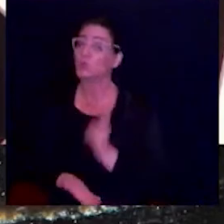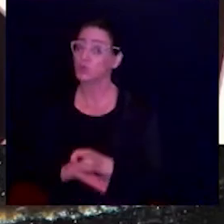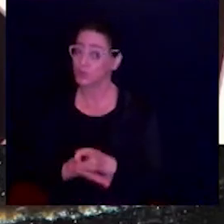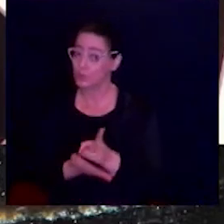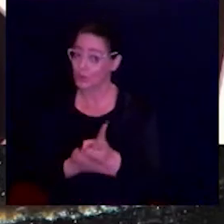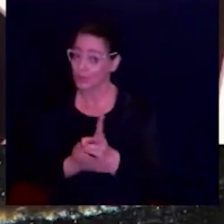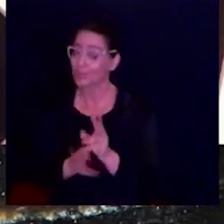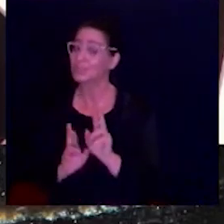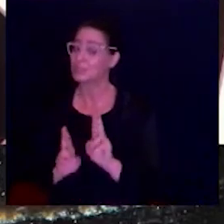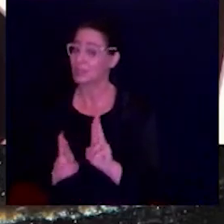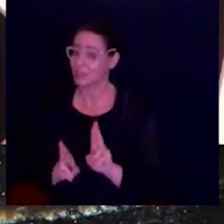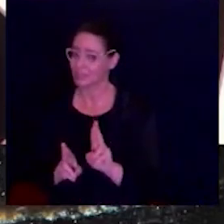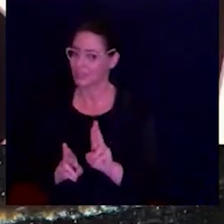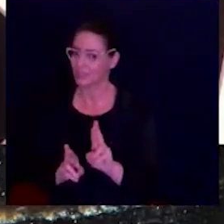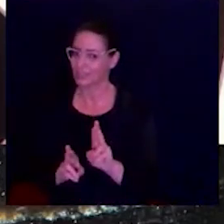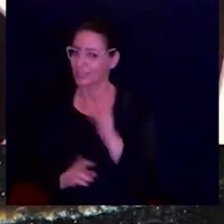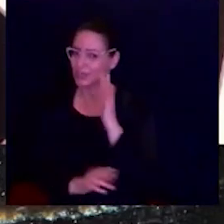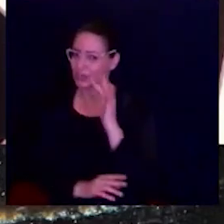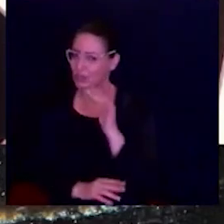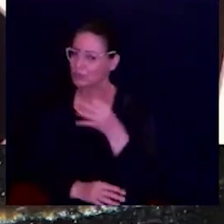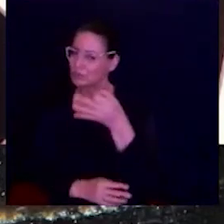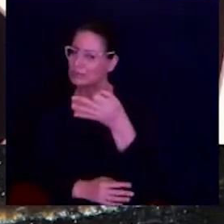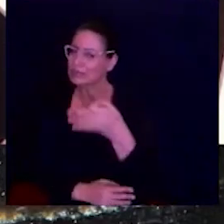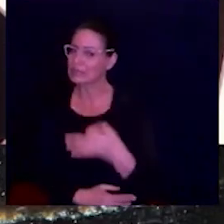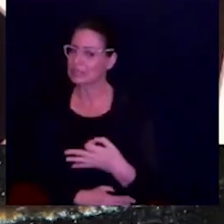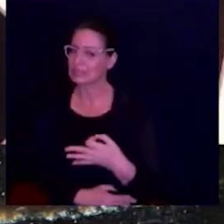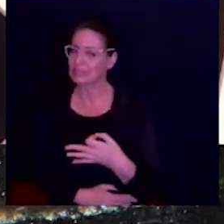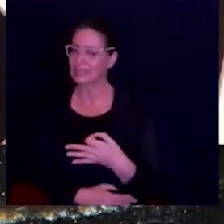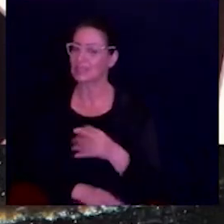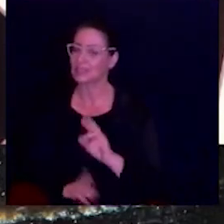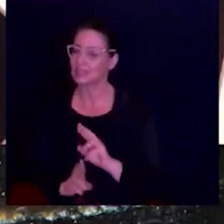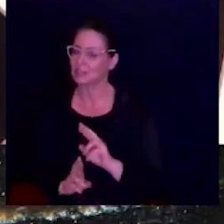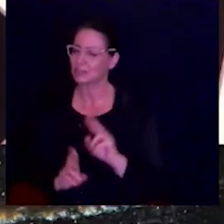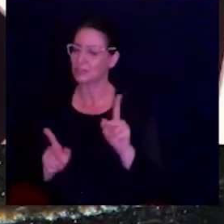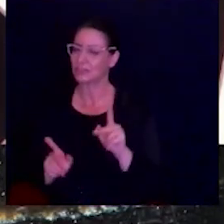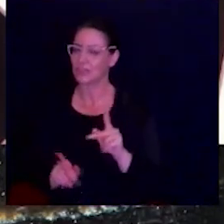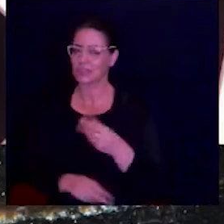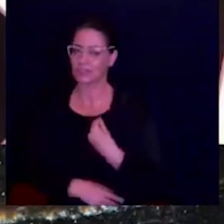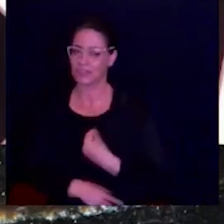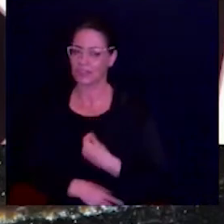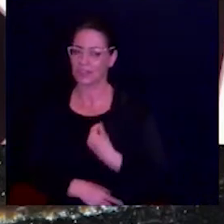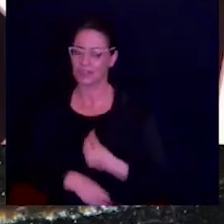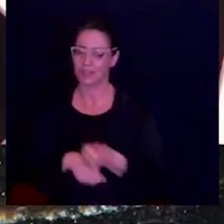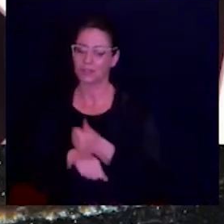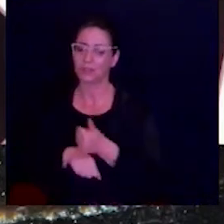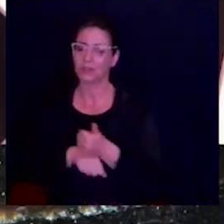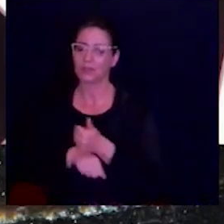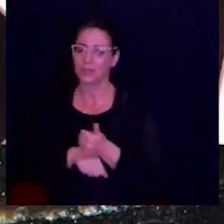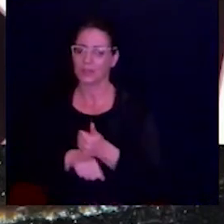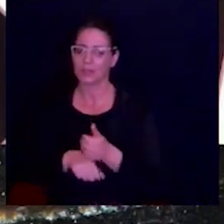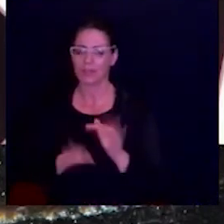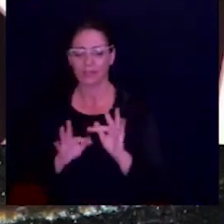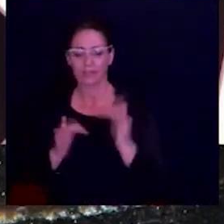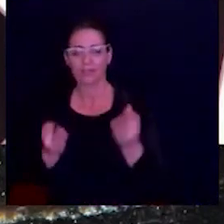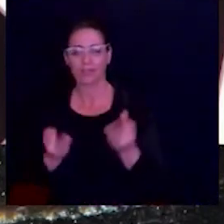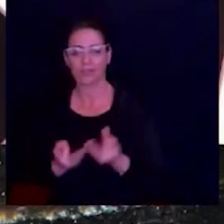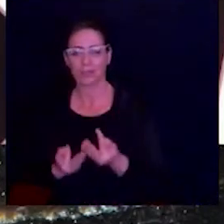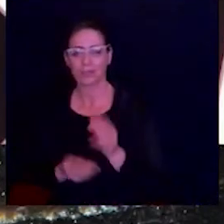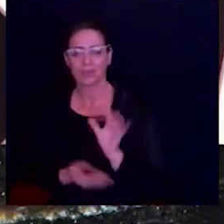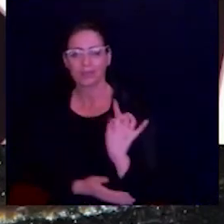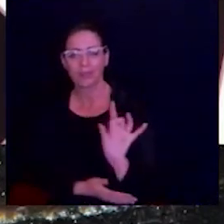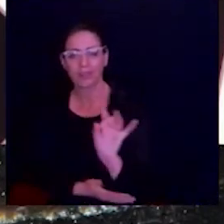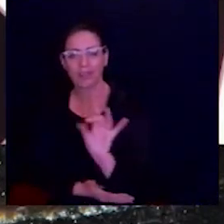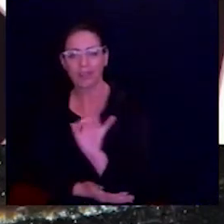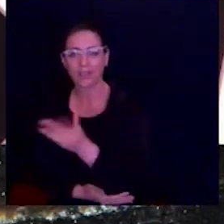mantenham essa esperança, que com toda certeza isso será diferencial na vida profissional, familiar, de cada